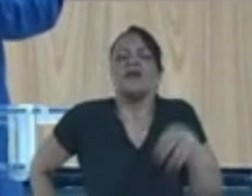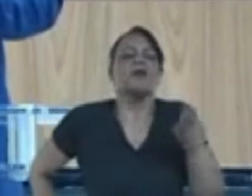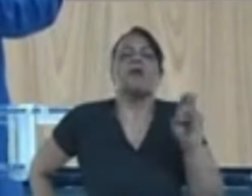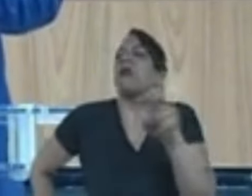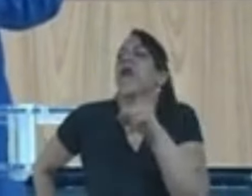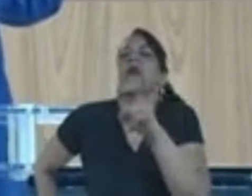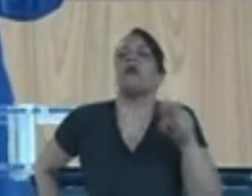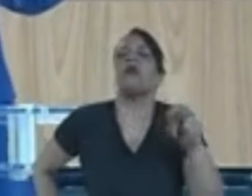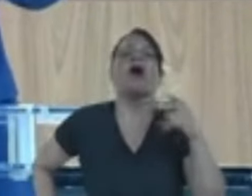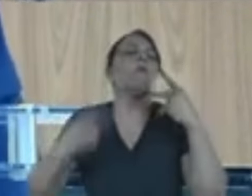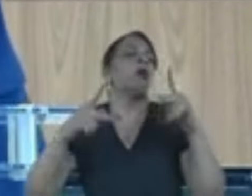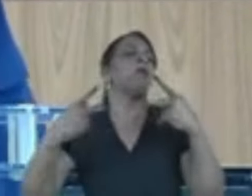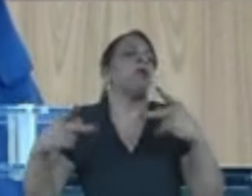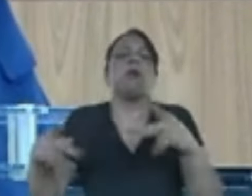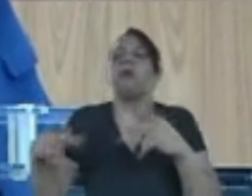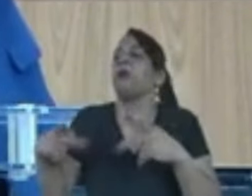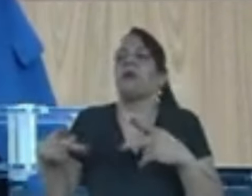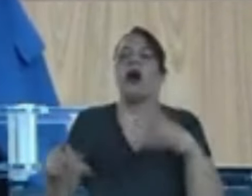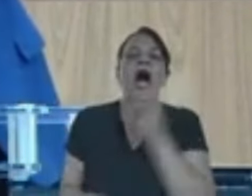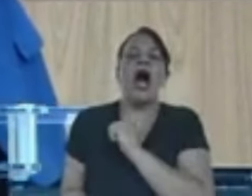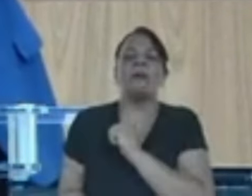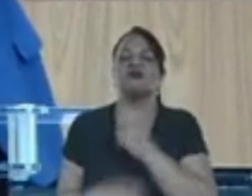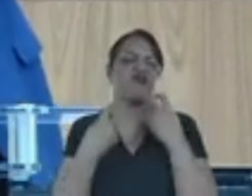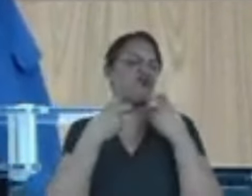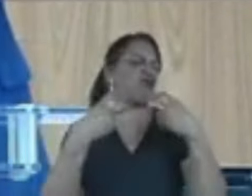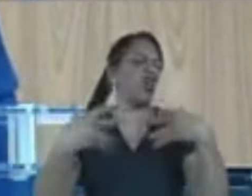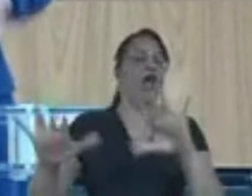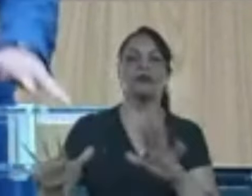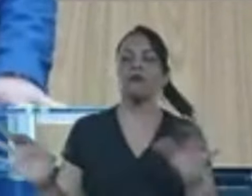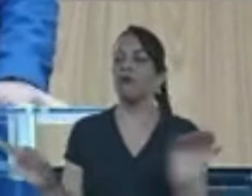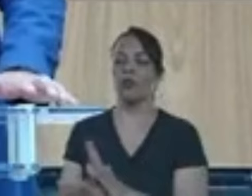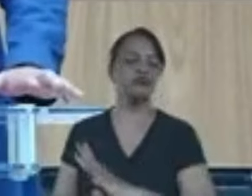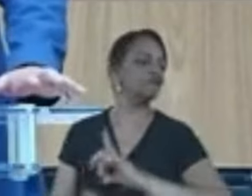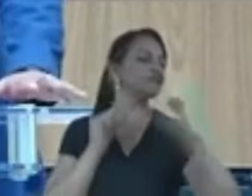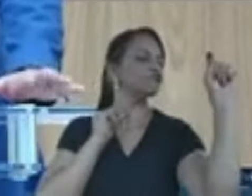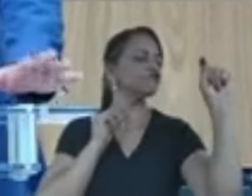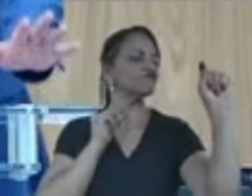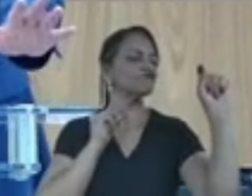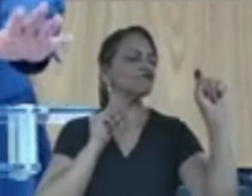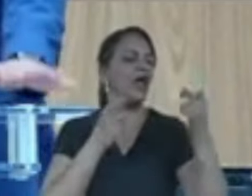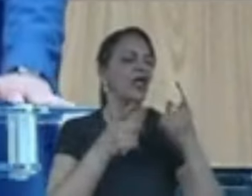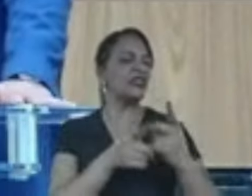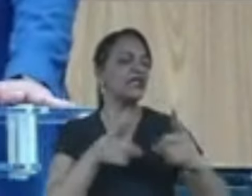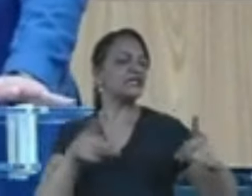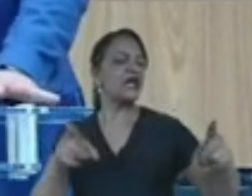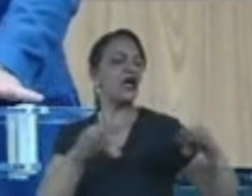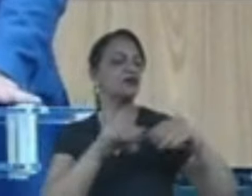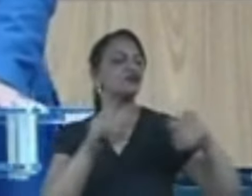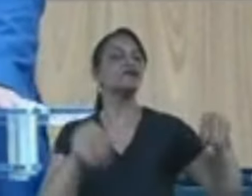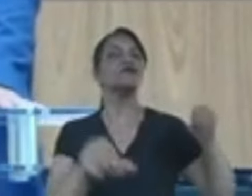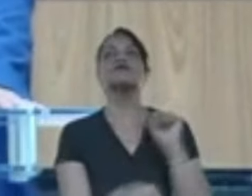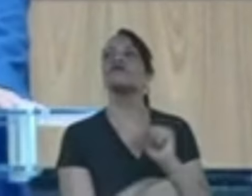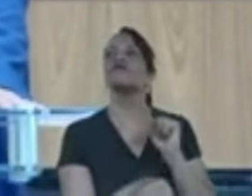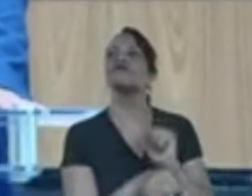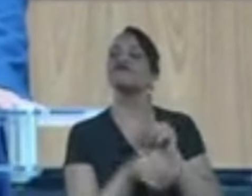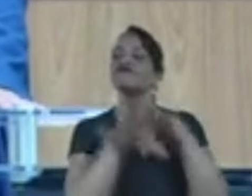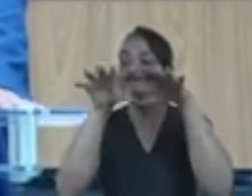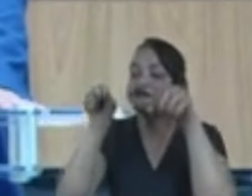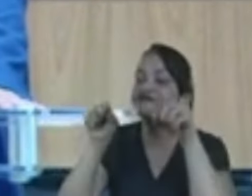Andou 90 quilômetros, se arrumou e foi lá para o meio do deserto. E de lá ele ficou esperando para ver o que ia